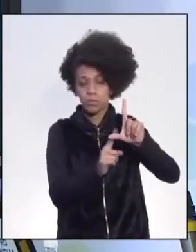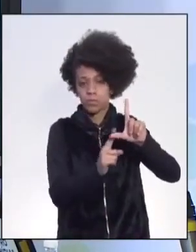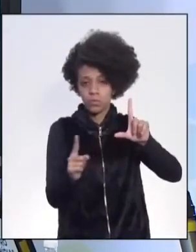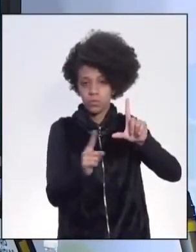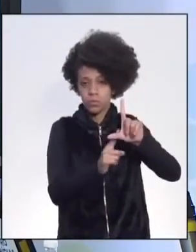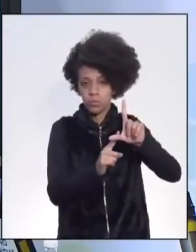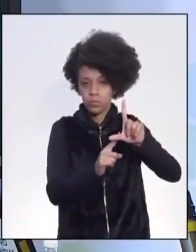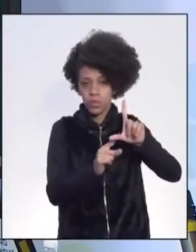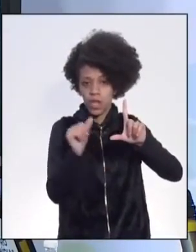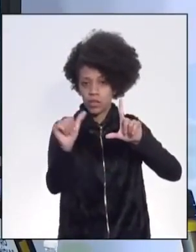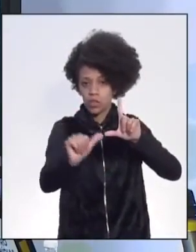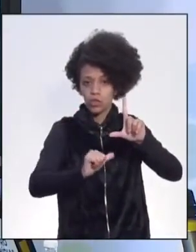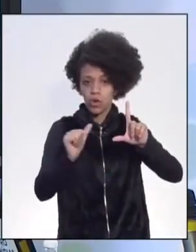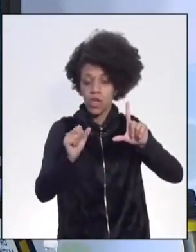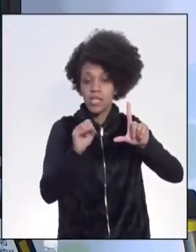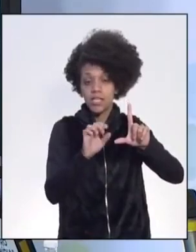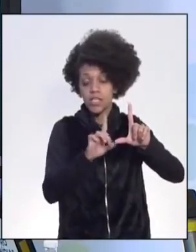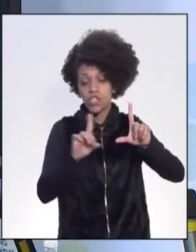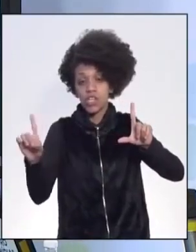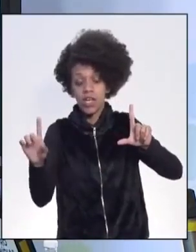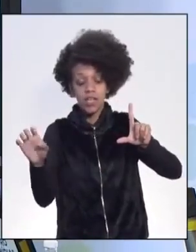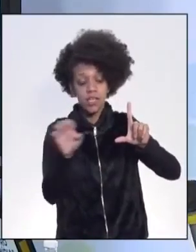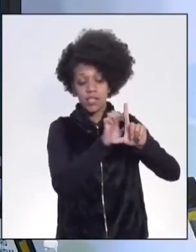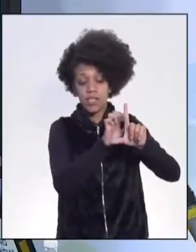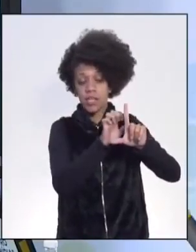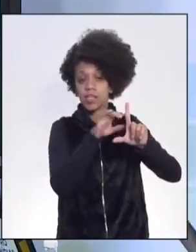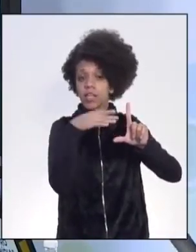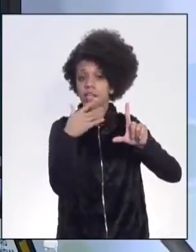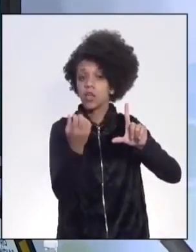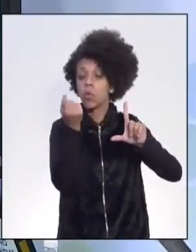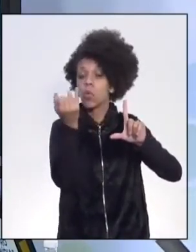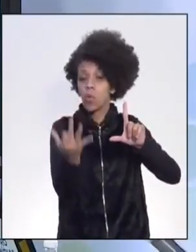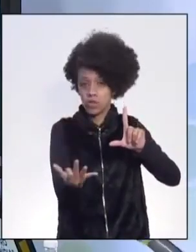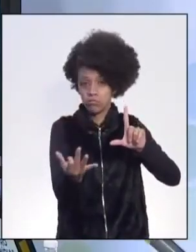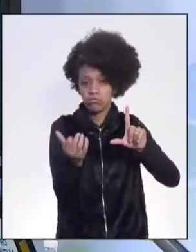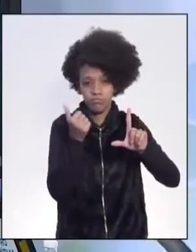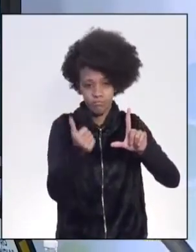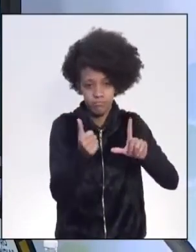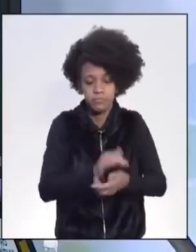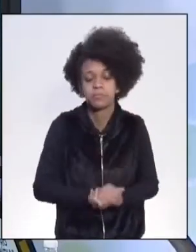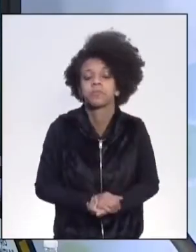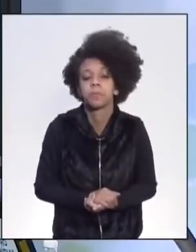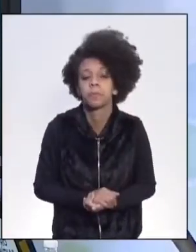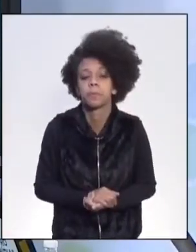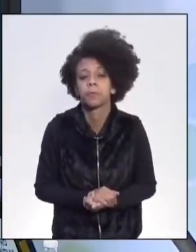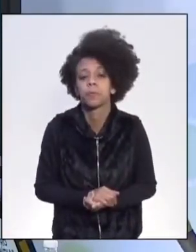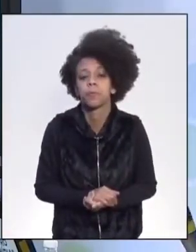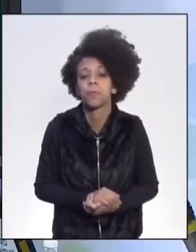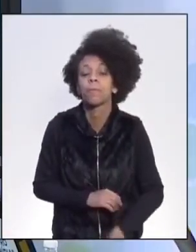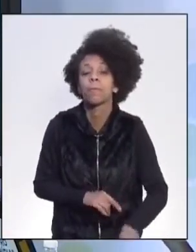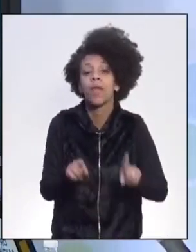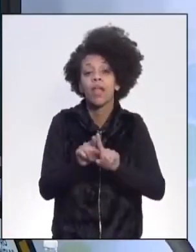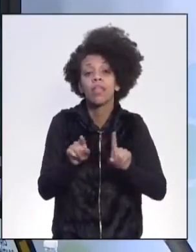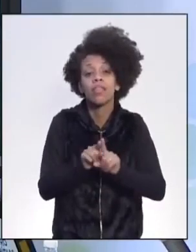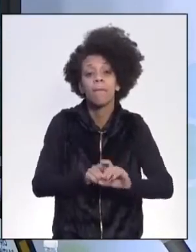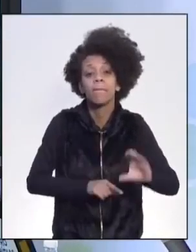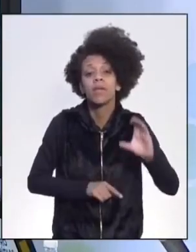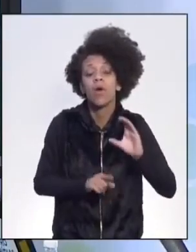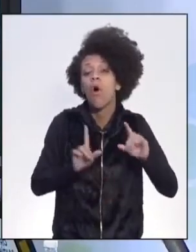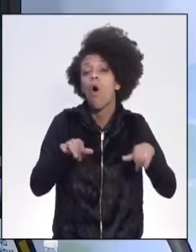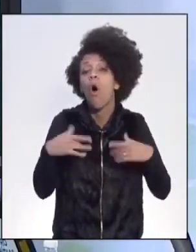vértice em relação à origem. Se foi para a direita, se foi para a esquerda, em quantas unidades. Tudo bem? Muito bom. E eu quero saber onde cruza o